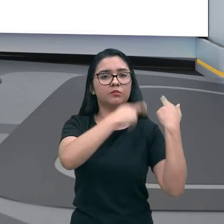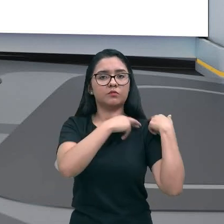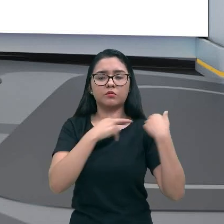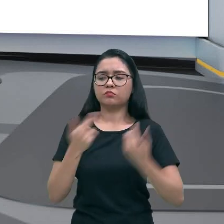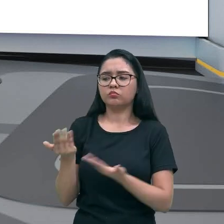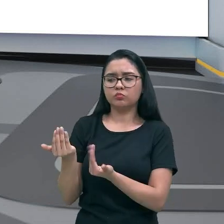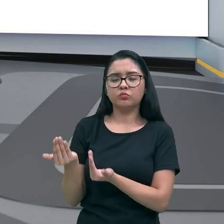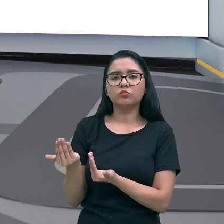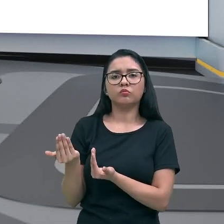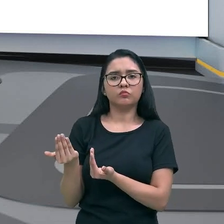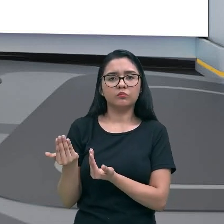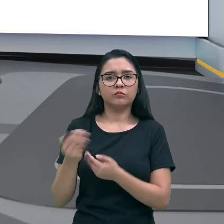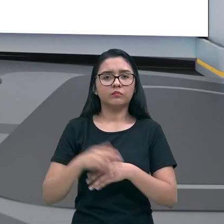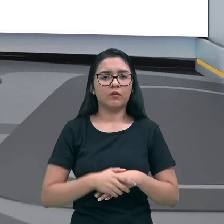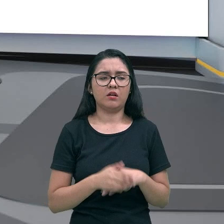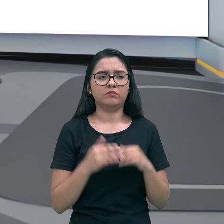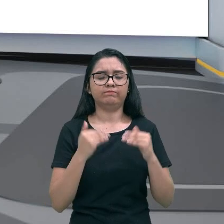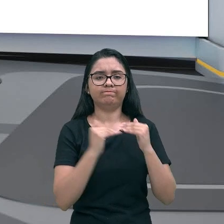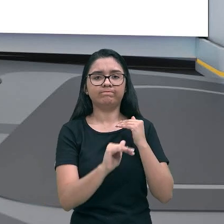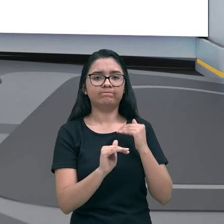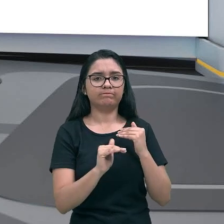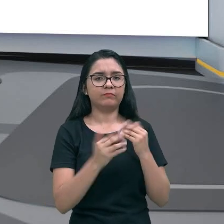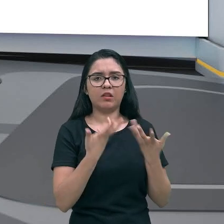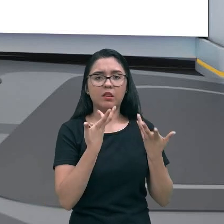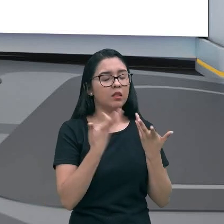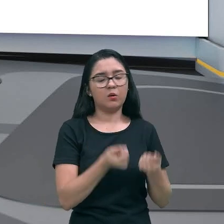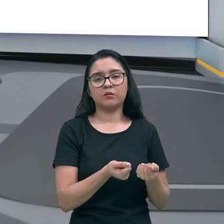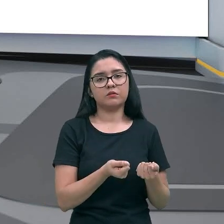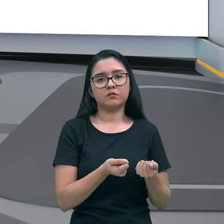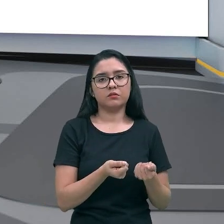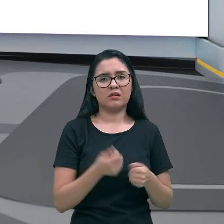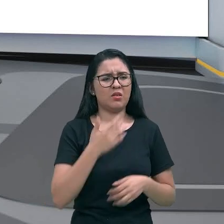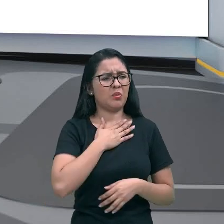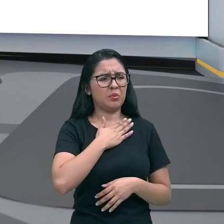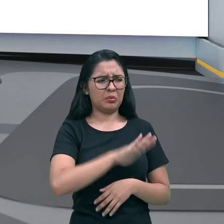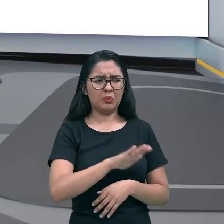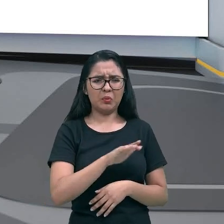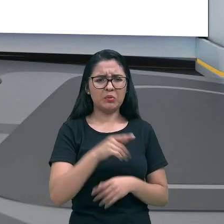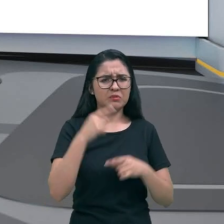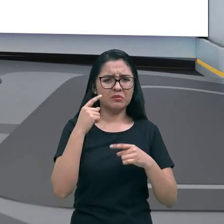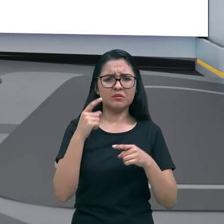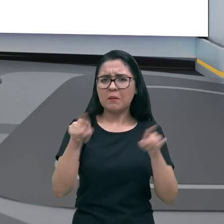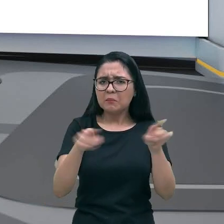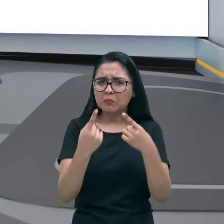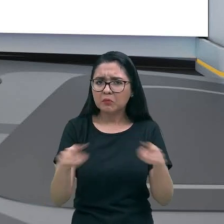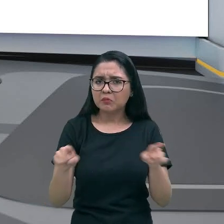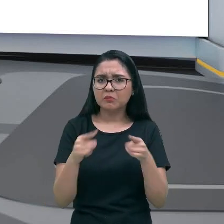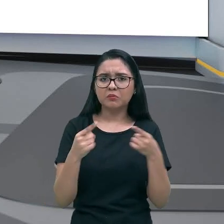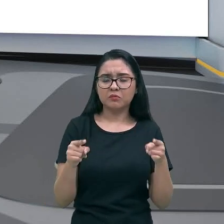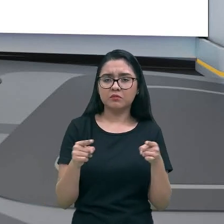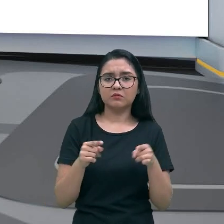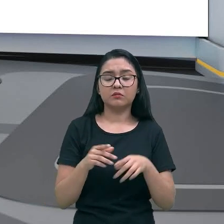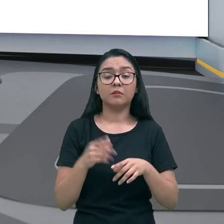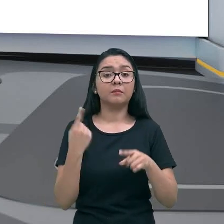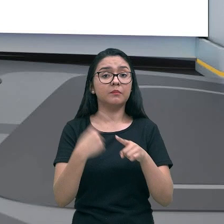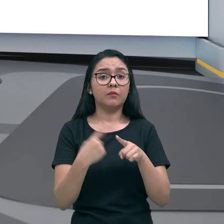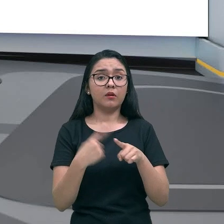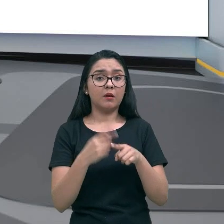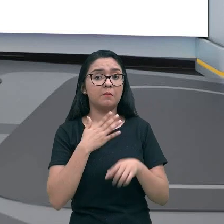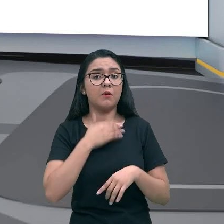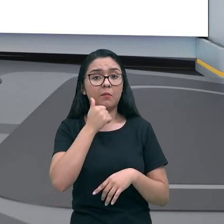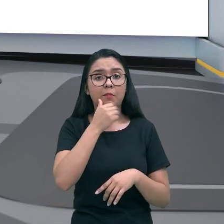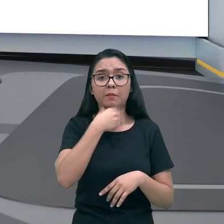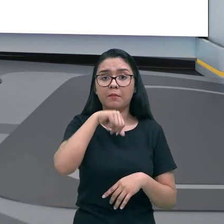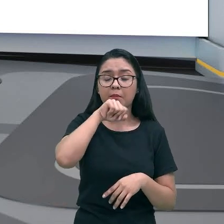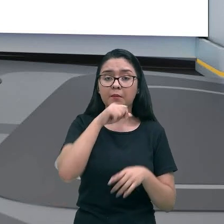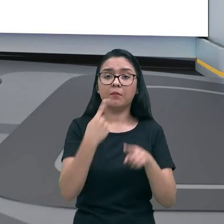a negar tudo aquilo que ele tem na referência imediata. Ah, não gosto desta música porque o meu responsável gosta. Não gosto de comer